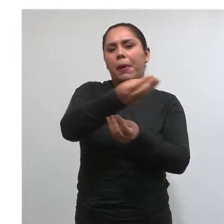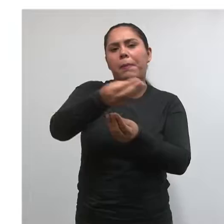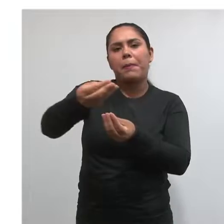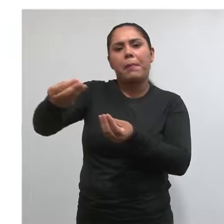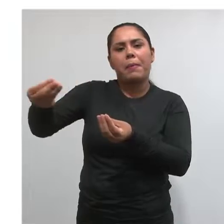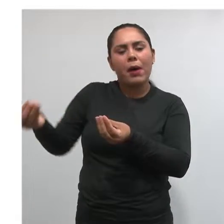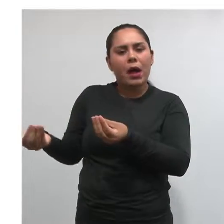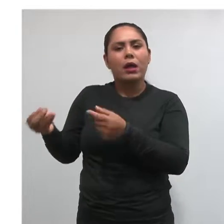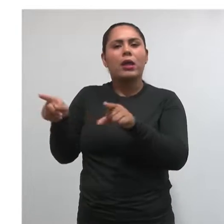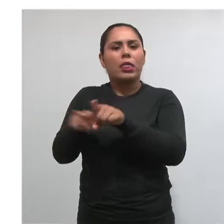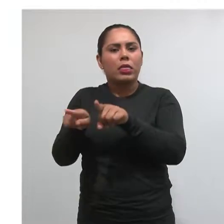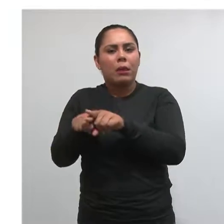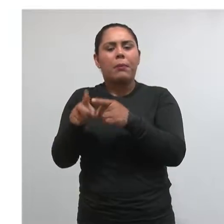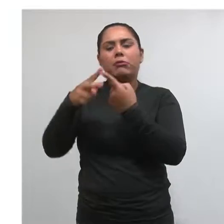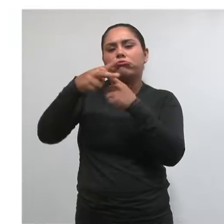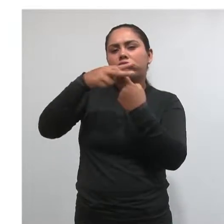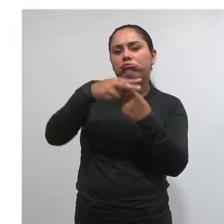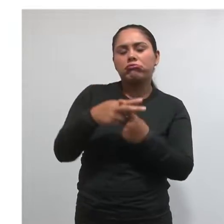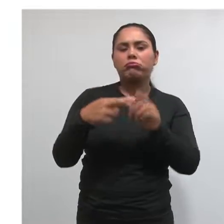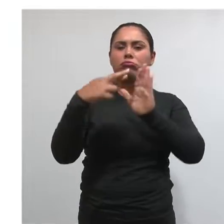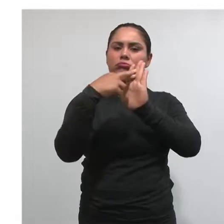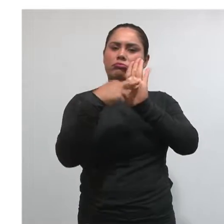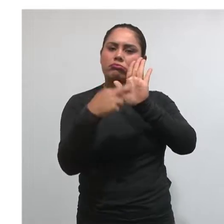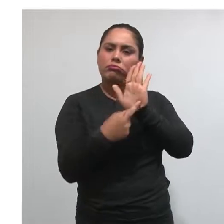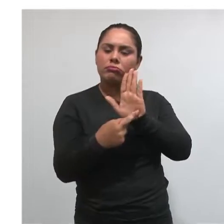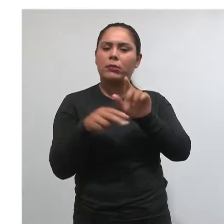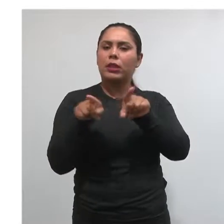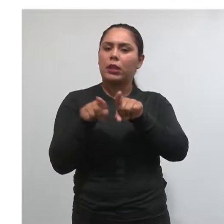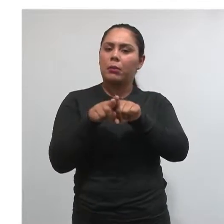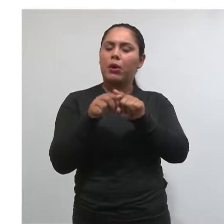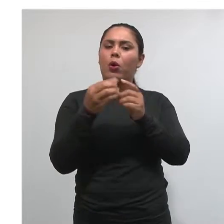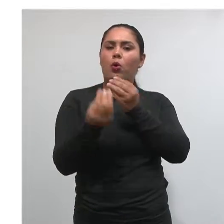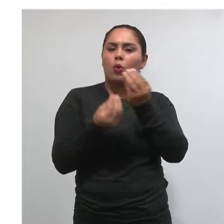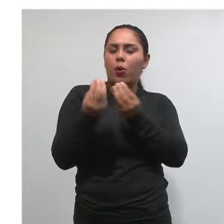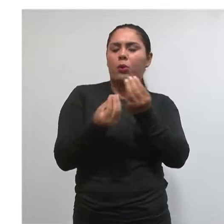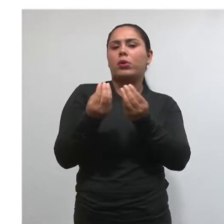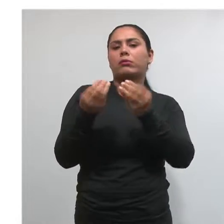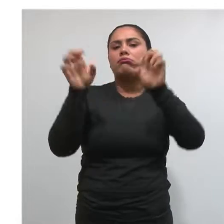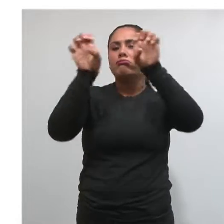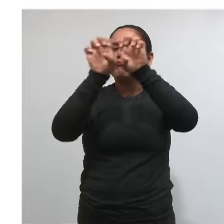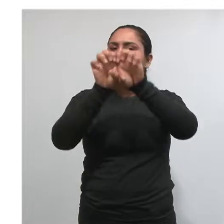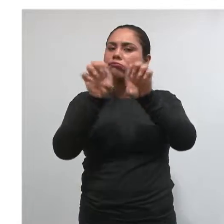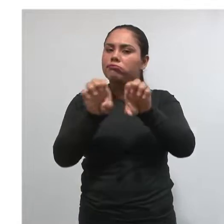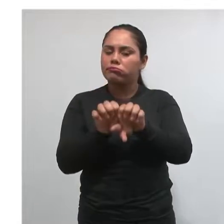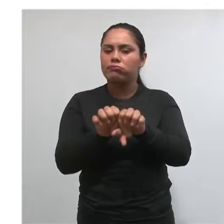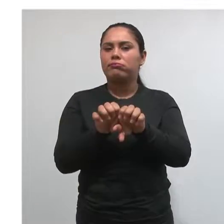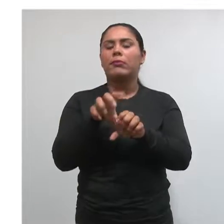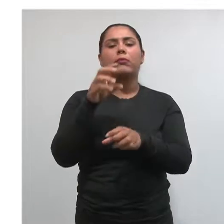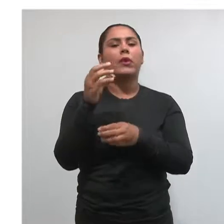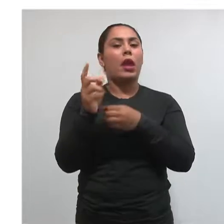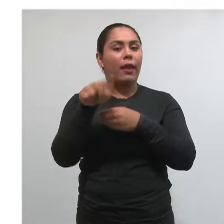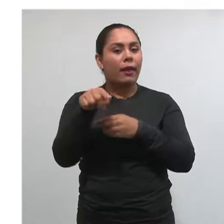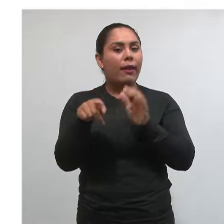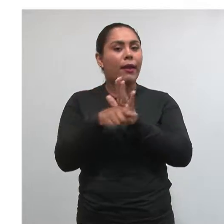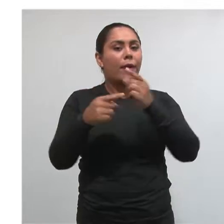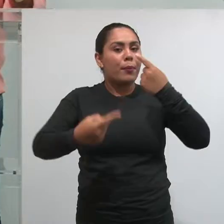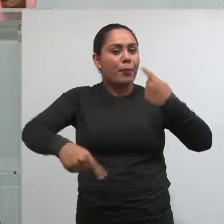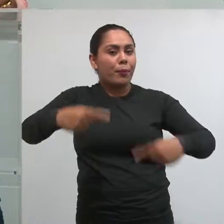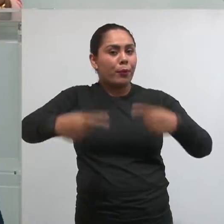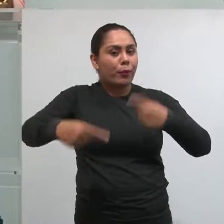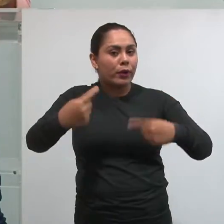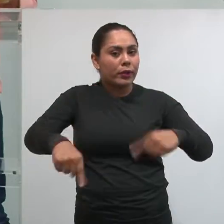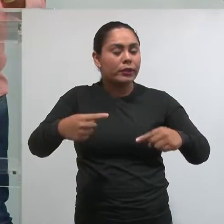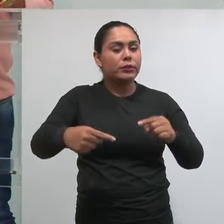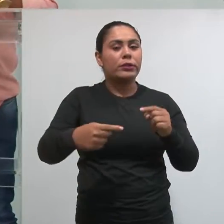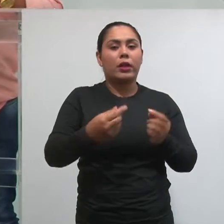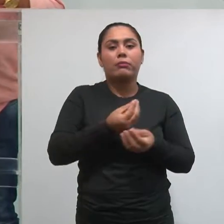redistributivas, regulatórias e constitutivas ou estruturadoras. Tá? As políticas